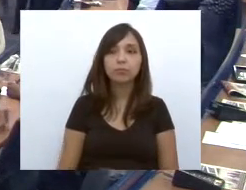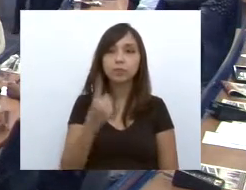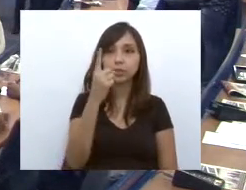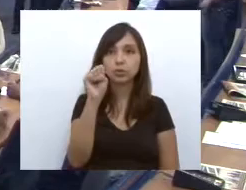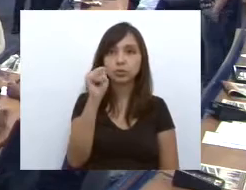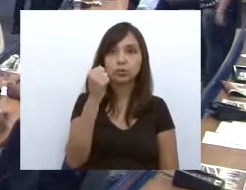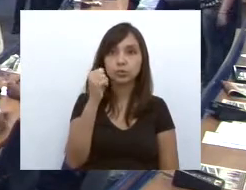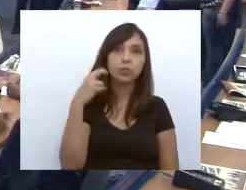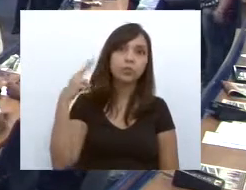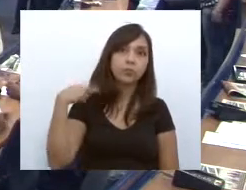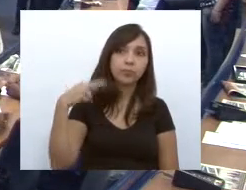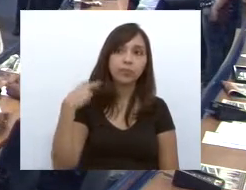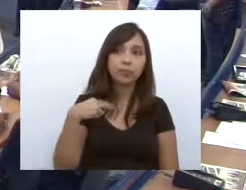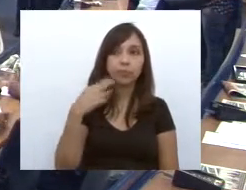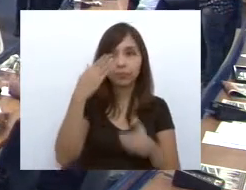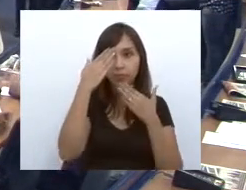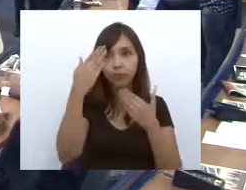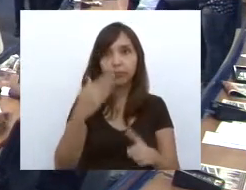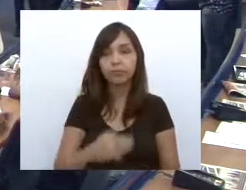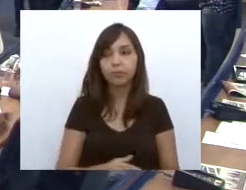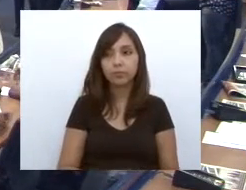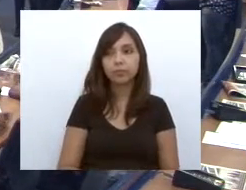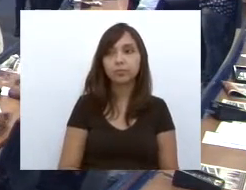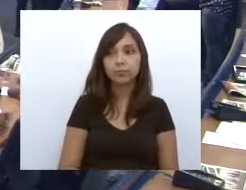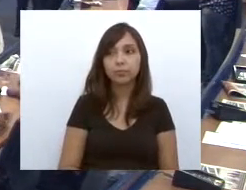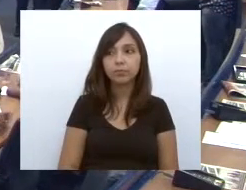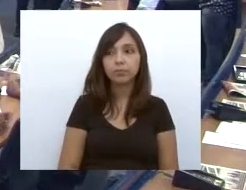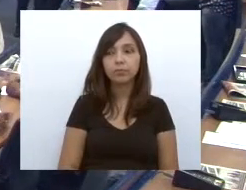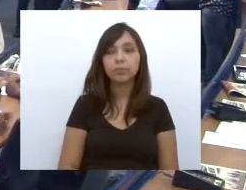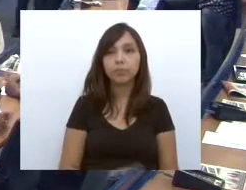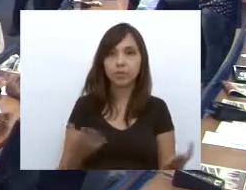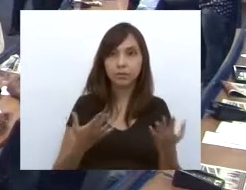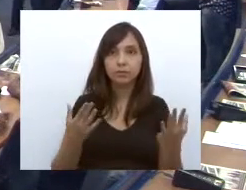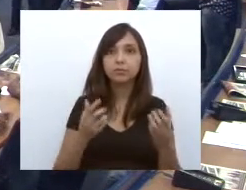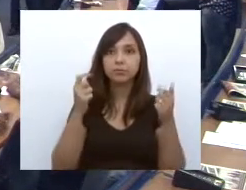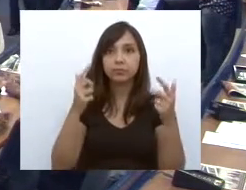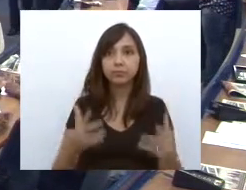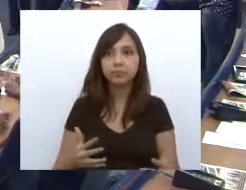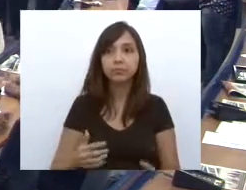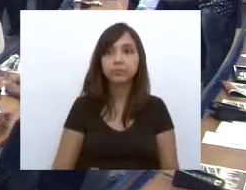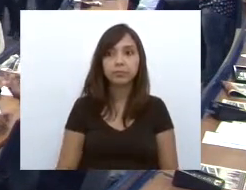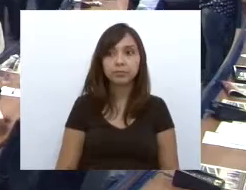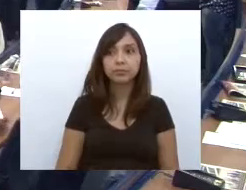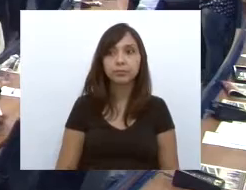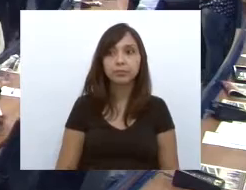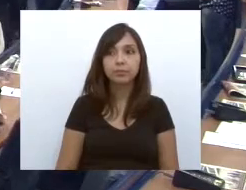18 vereadores. Muito obrigado, pois eu gostaria de complementar a minha questão de ordem, senhor presidente. Ok, vereador.